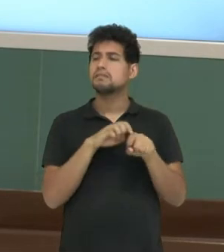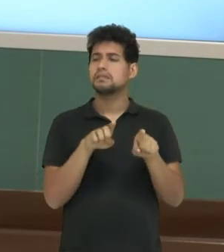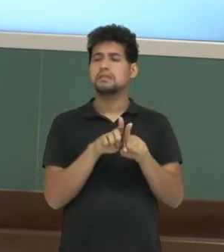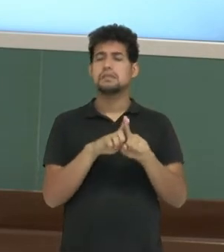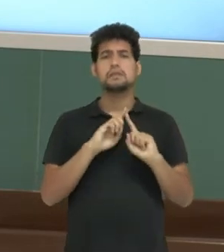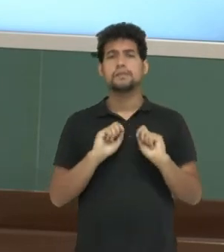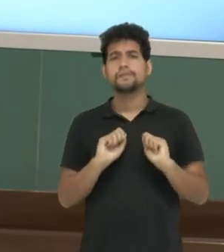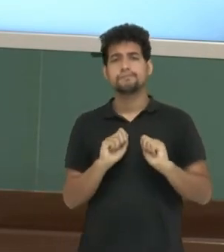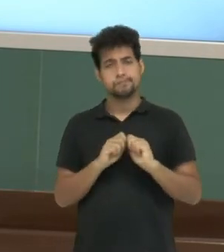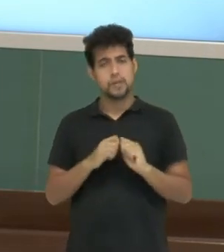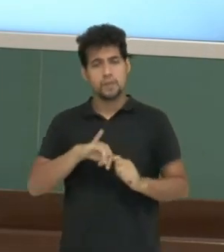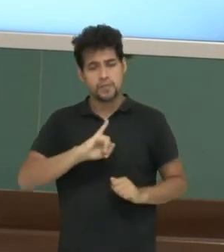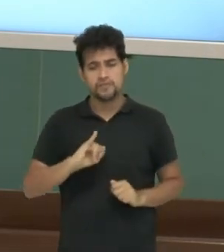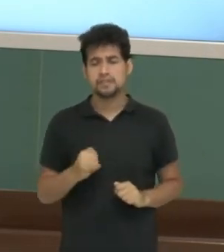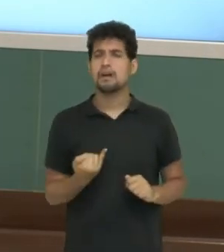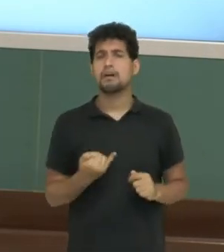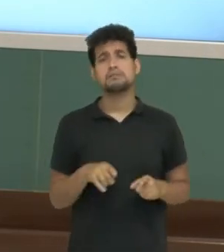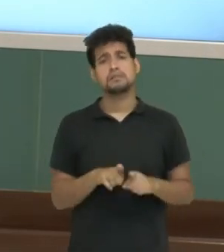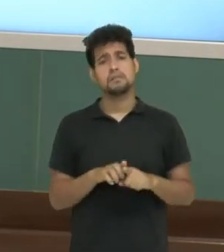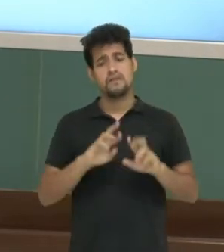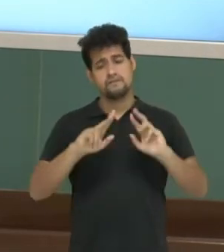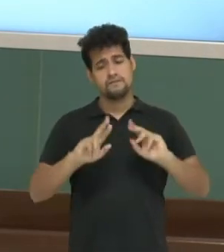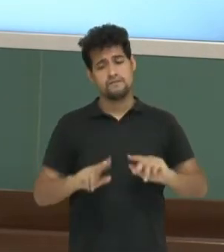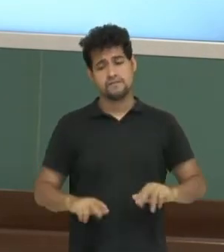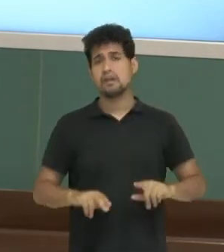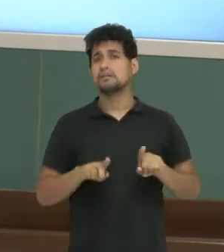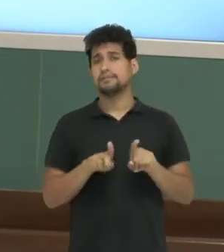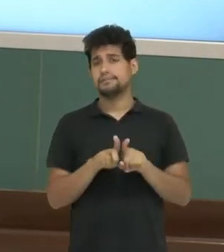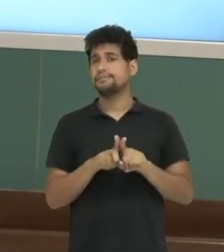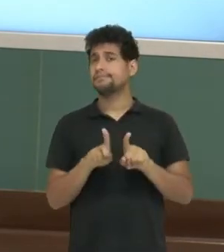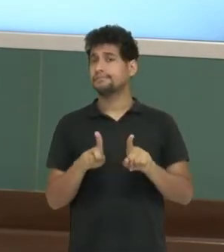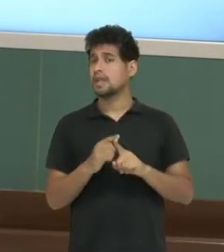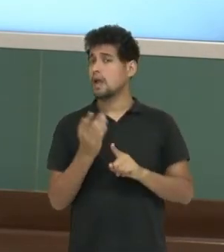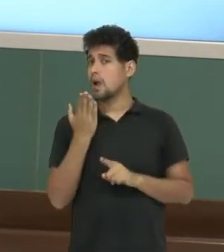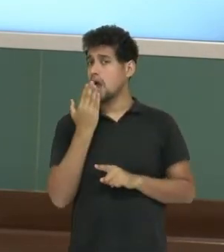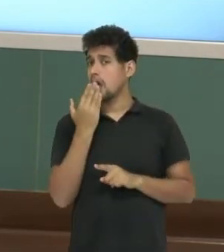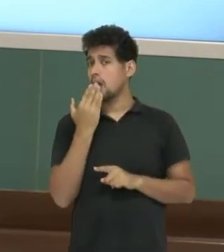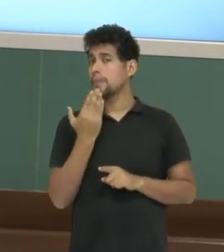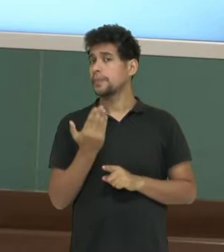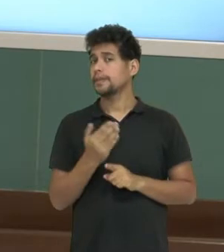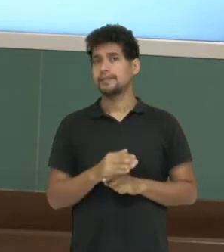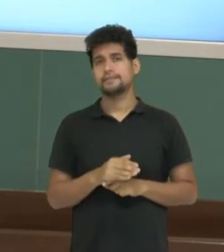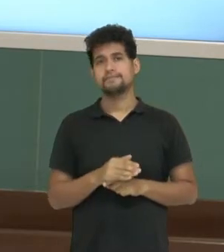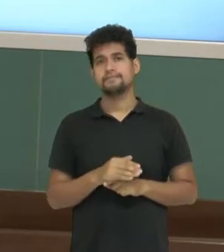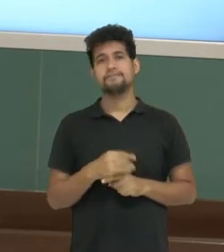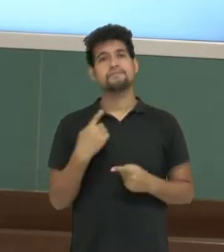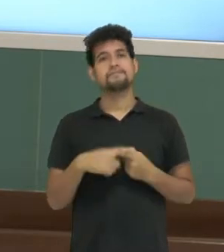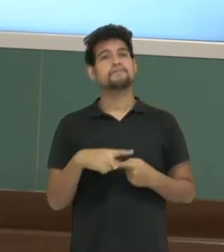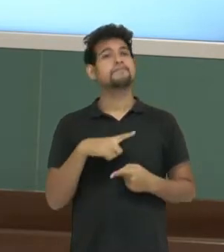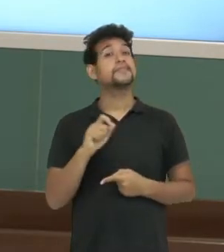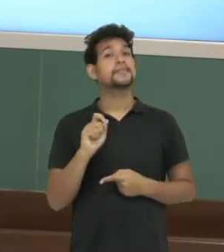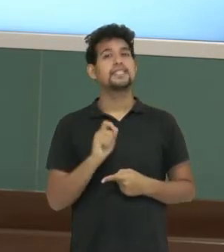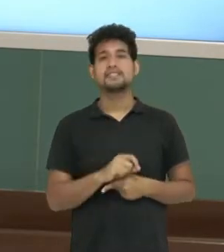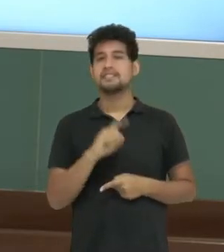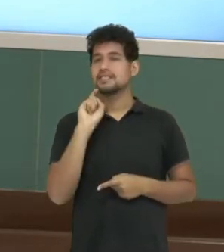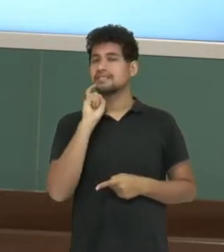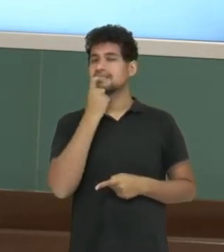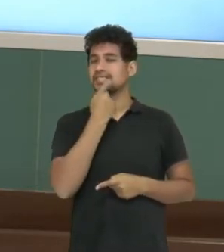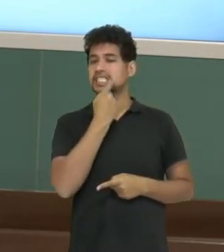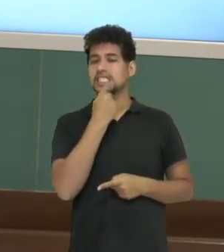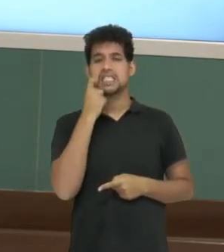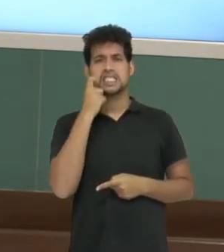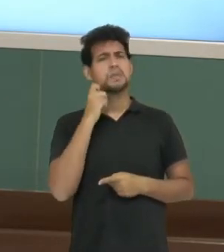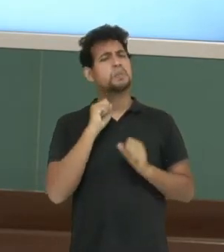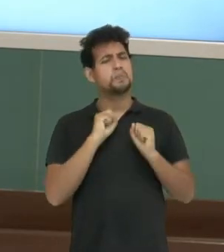possam aproveitar a maior diversidade na alimentação. Graças à presença dos dentes que eles têm, então eles